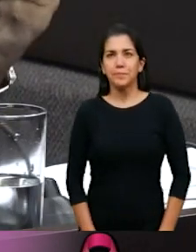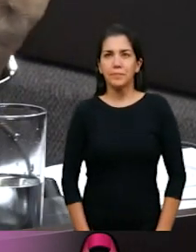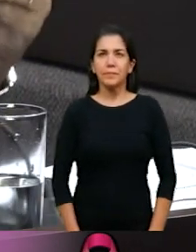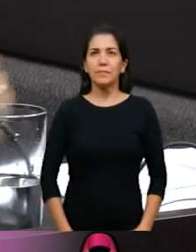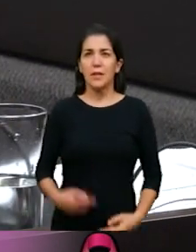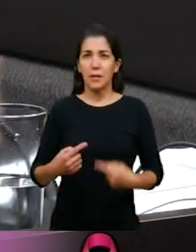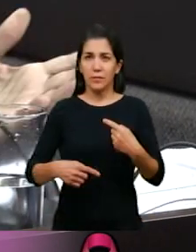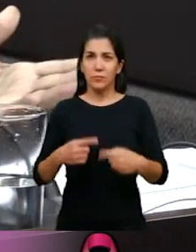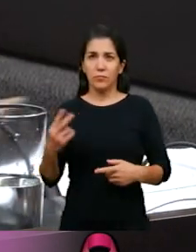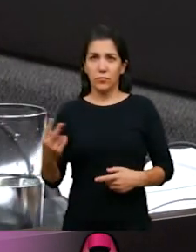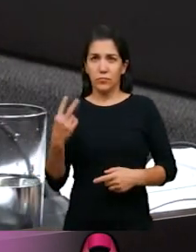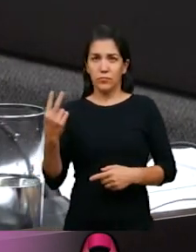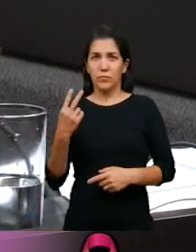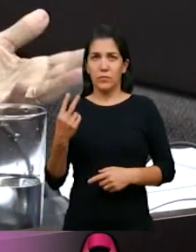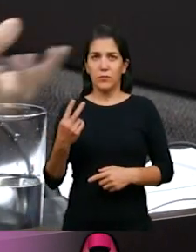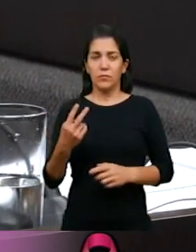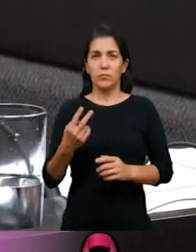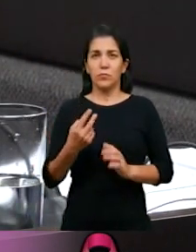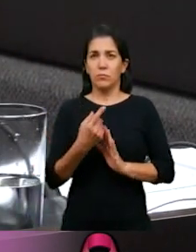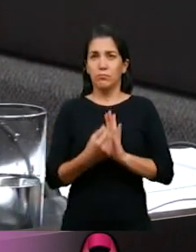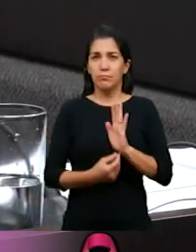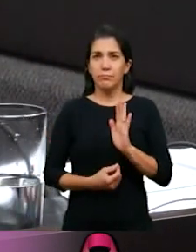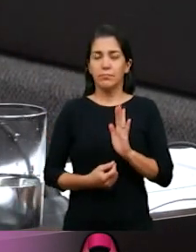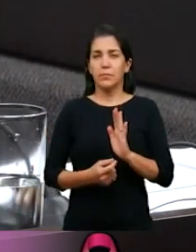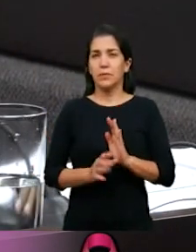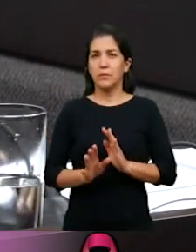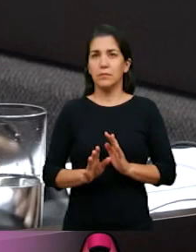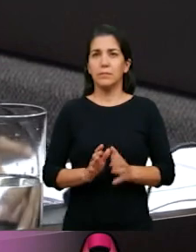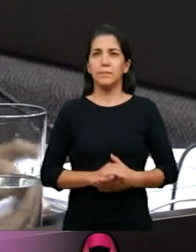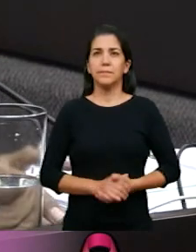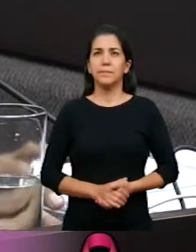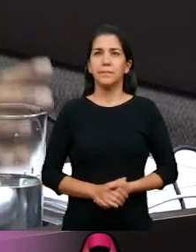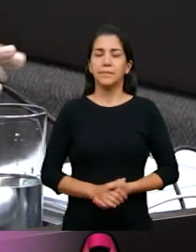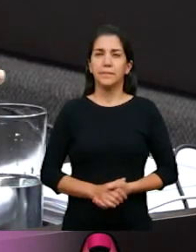de taxa, porque isso não é razoável no mesmo contexto.